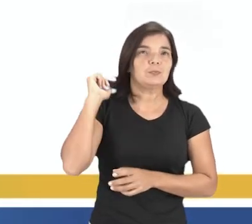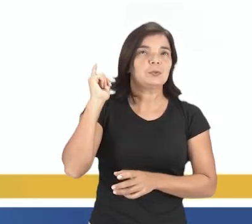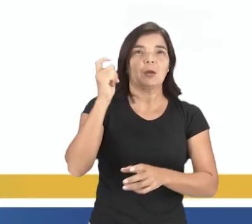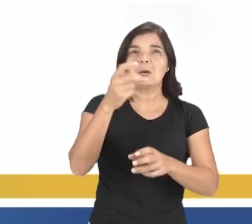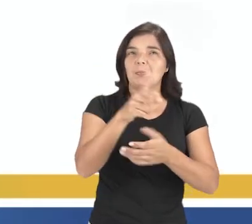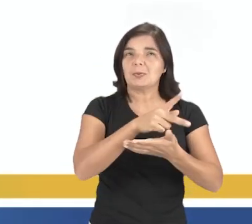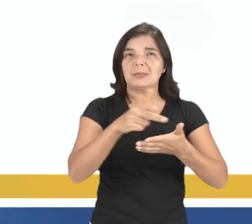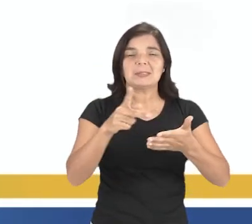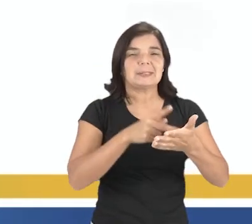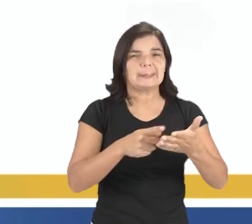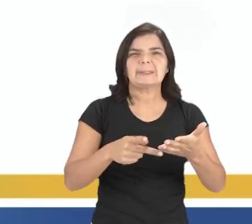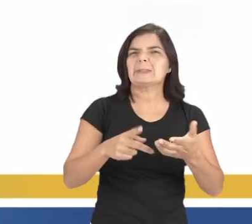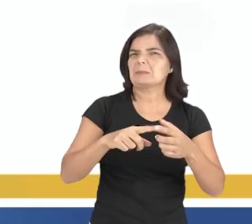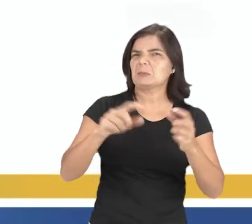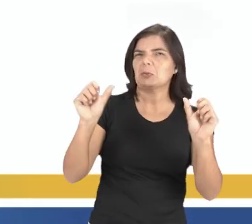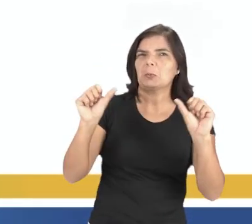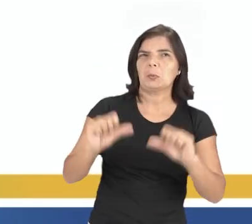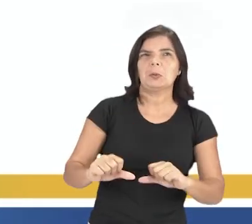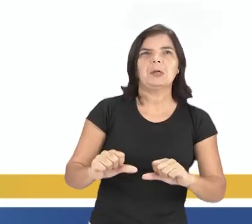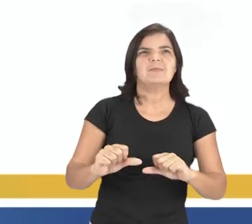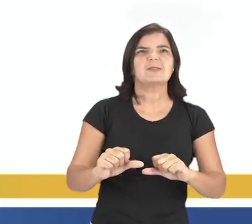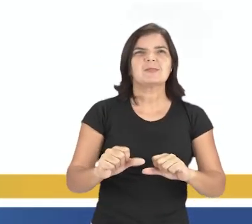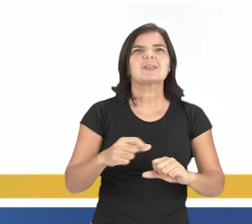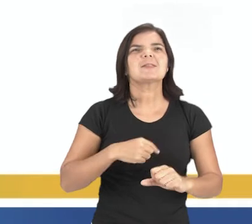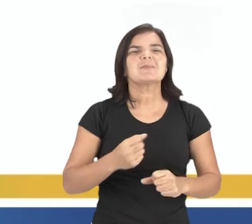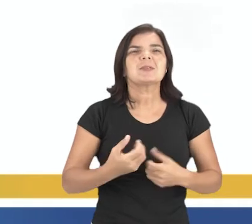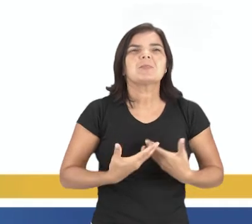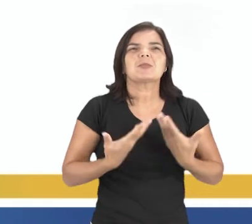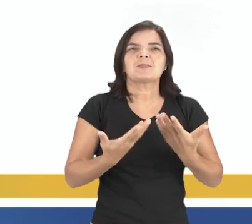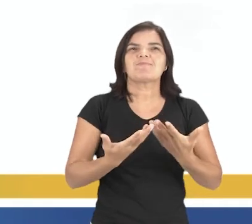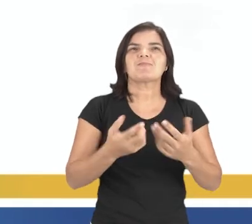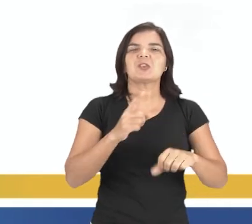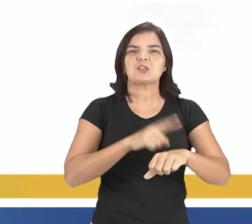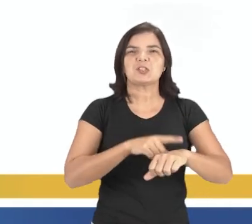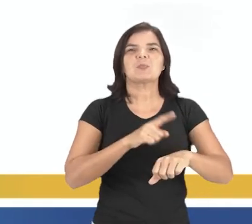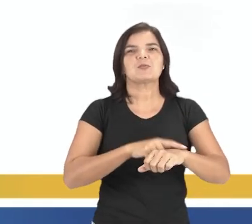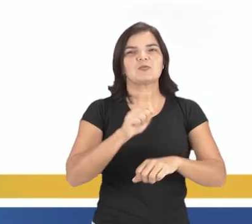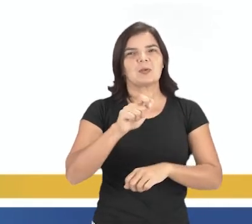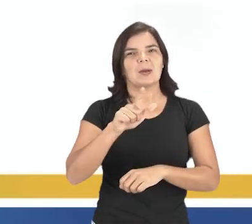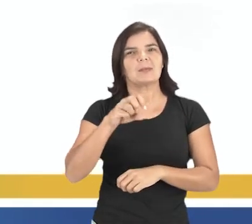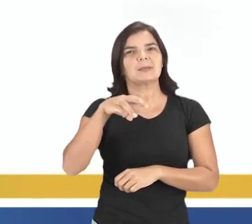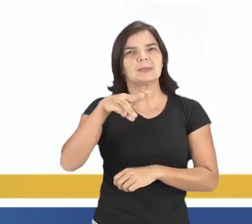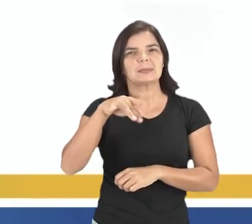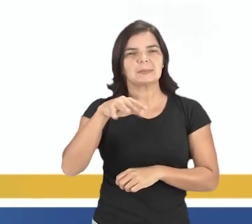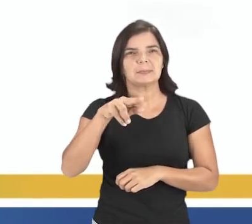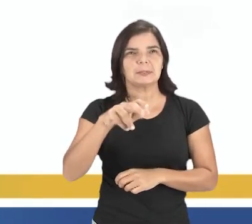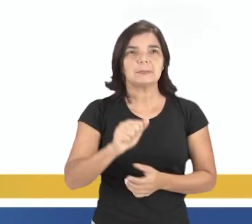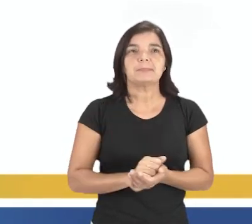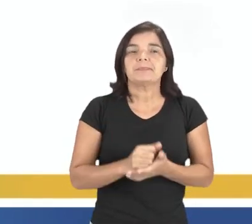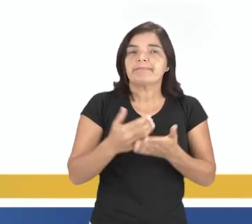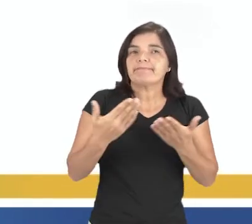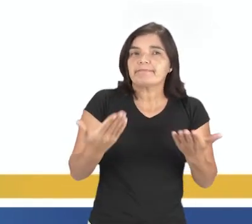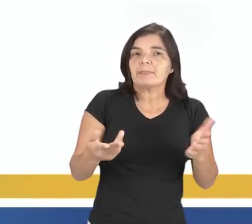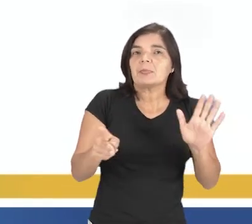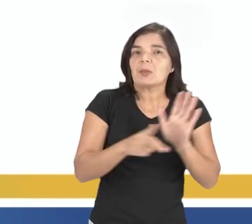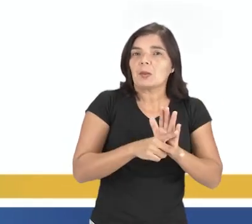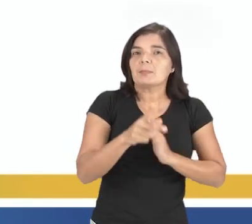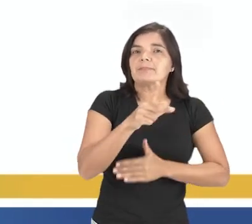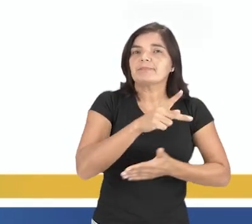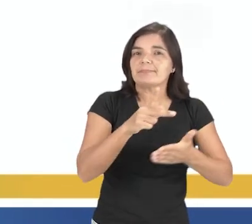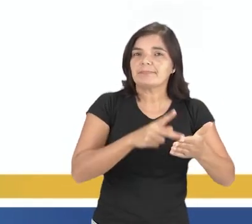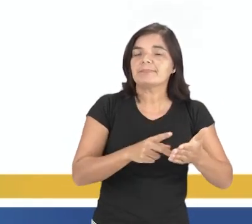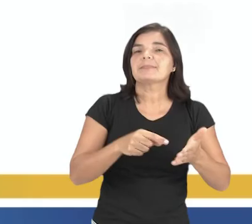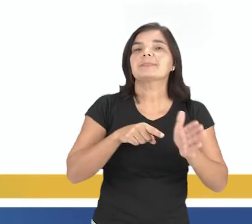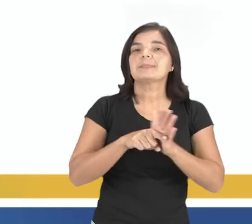Poesia, esta química perversa, este arco que desvela e me repõe, nestes tempos de alquimia. Então, a própria questão já vai